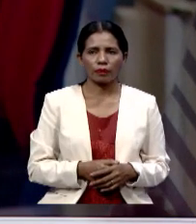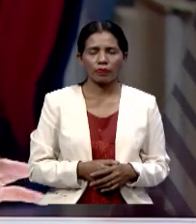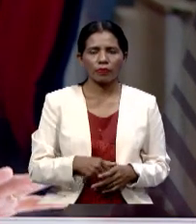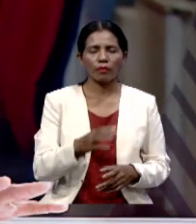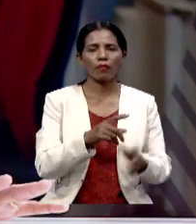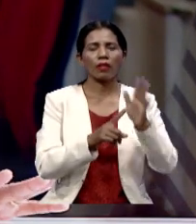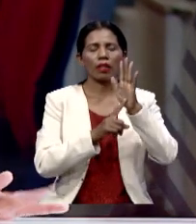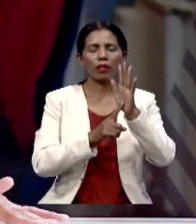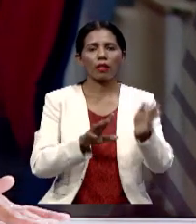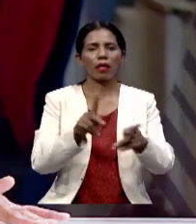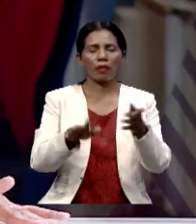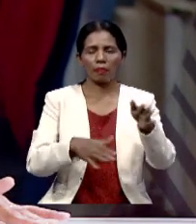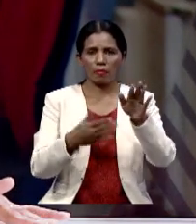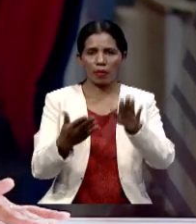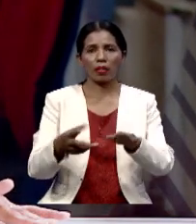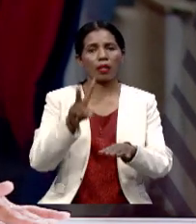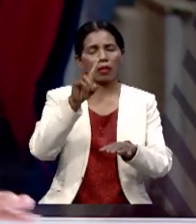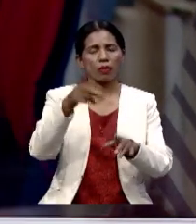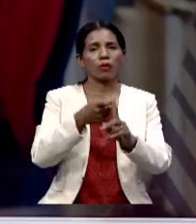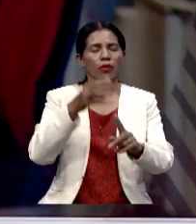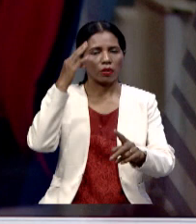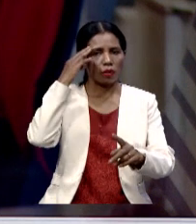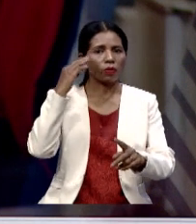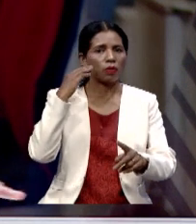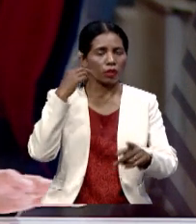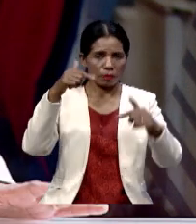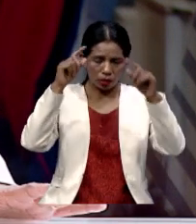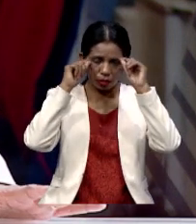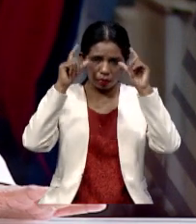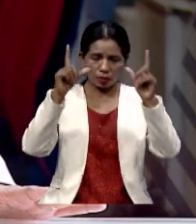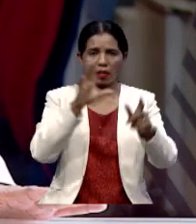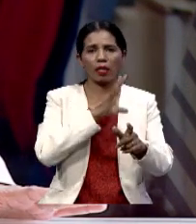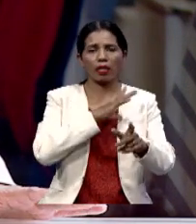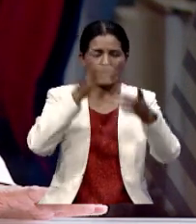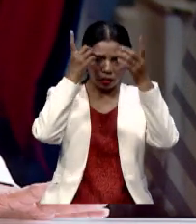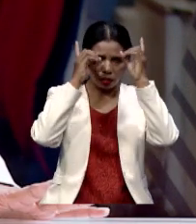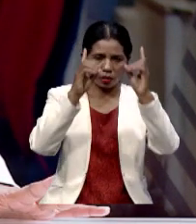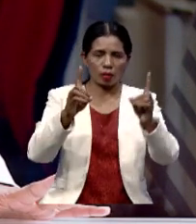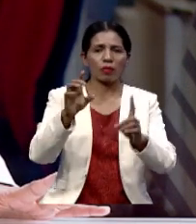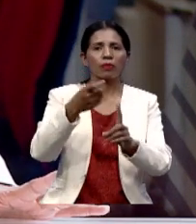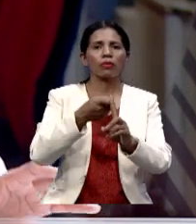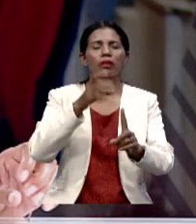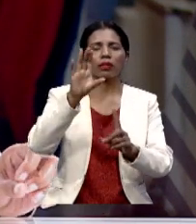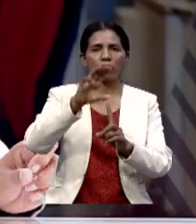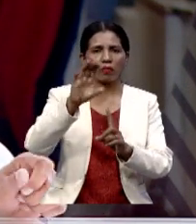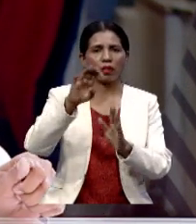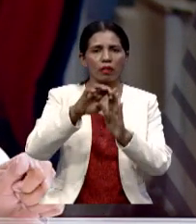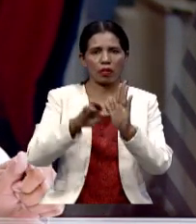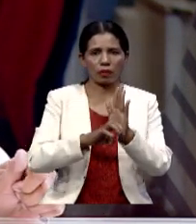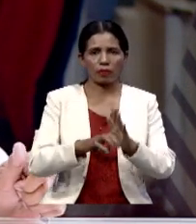Transladação mantém-se um trabalhador na rua Rússia e Coreia mais Timor-Leste, sem decisão chefe de Estado.